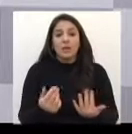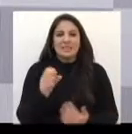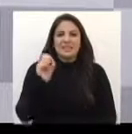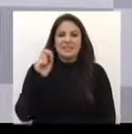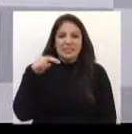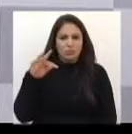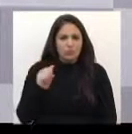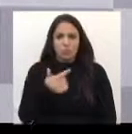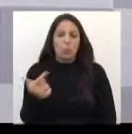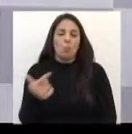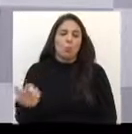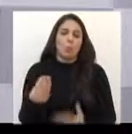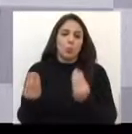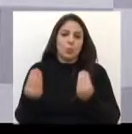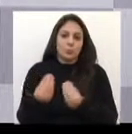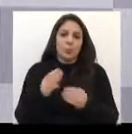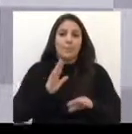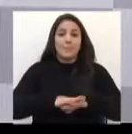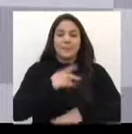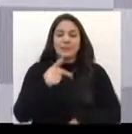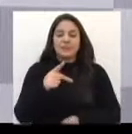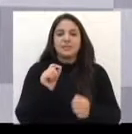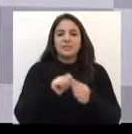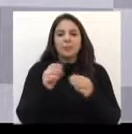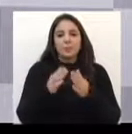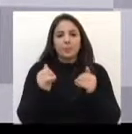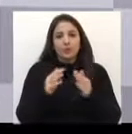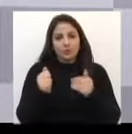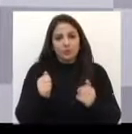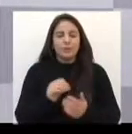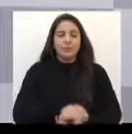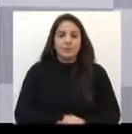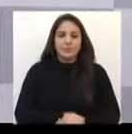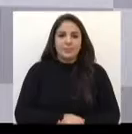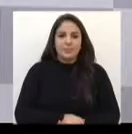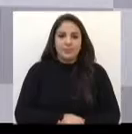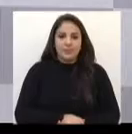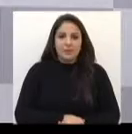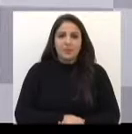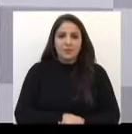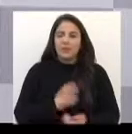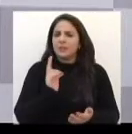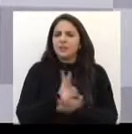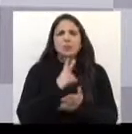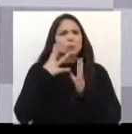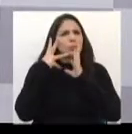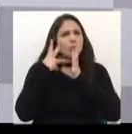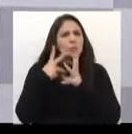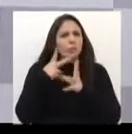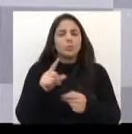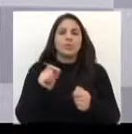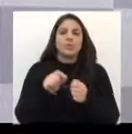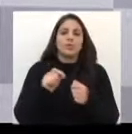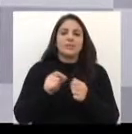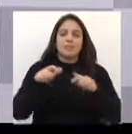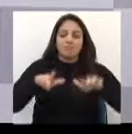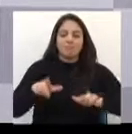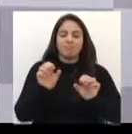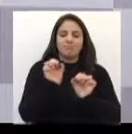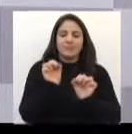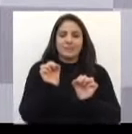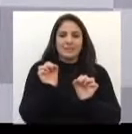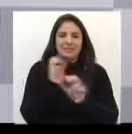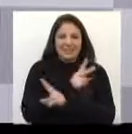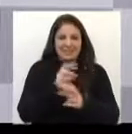grama como tem ali arborização. Mas essa que eu estou pedindo na Claudino Oliveira, tem todos para fazer uma academia ao ar livre. Então os moradores me pediram